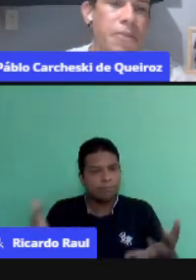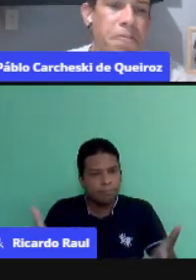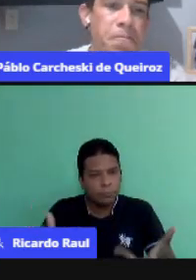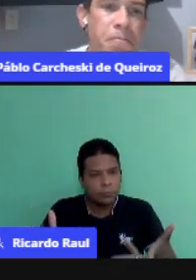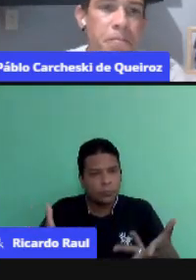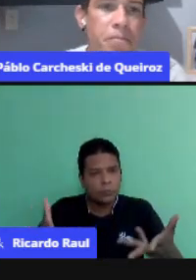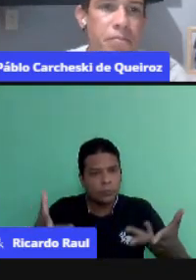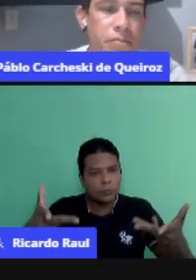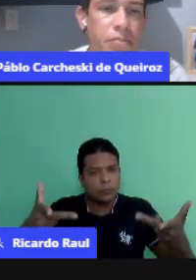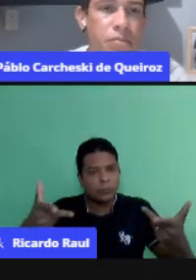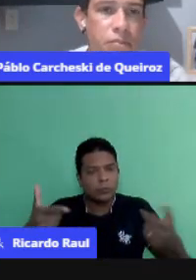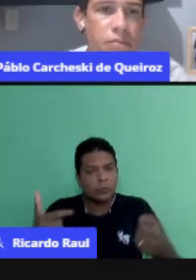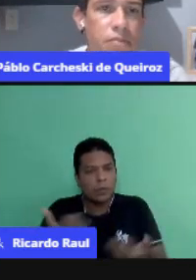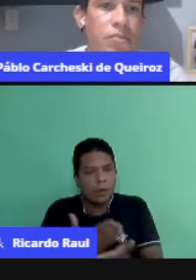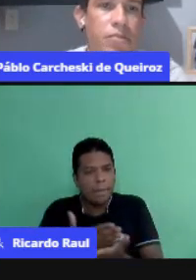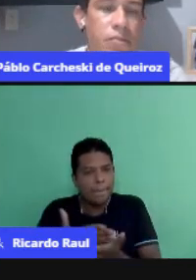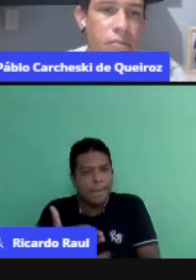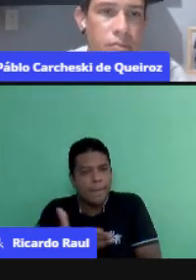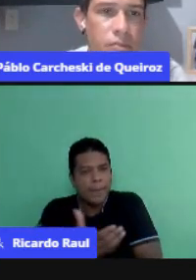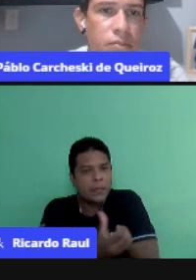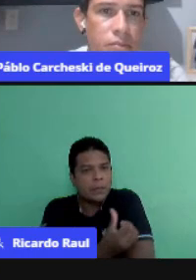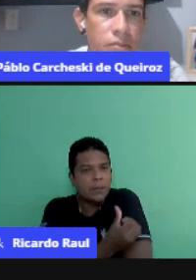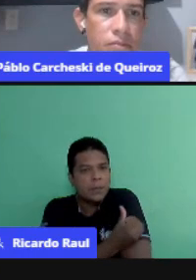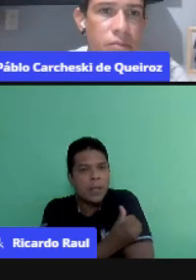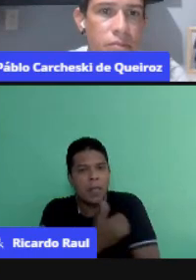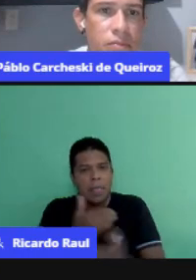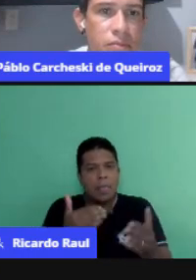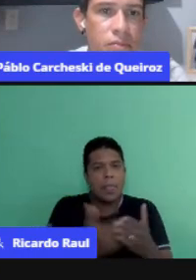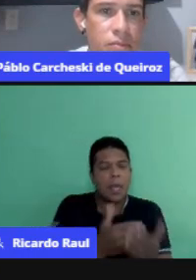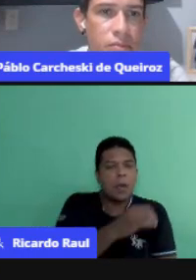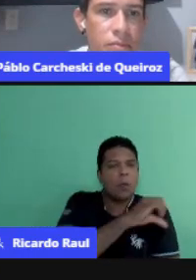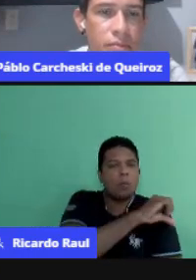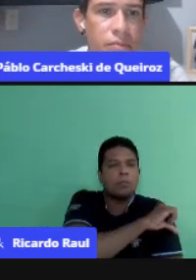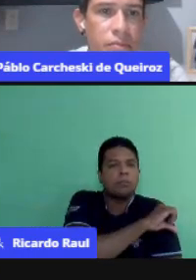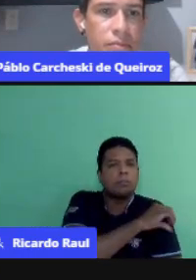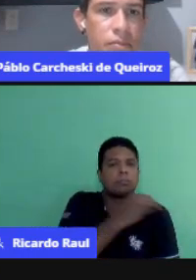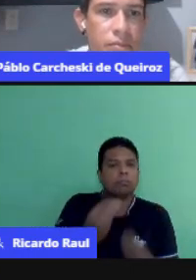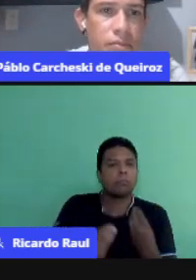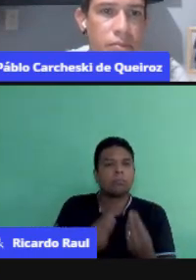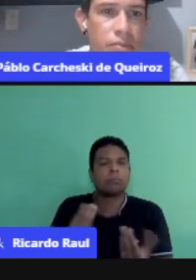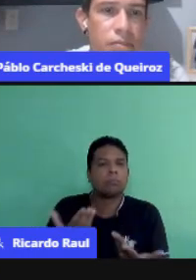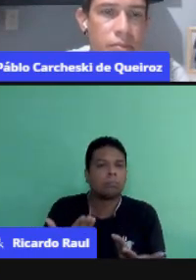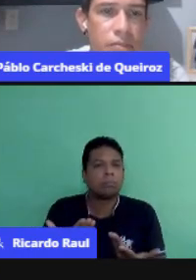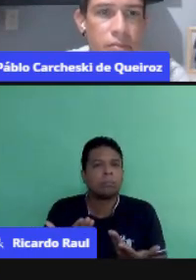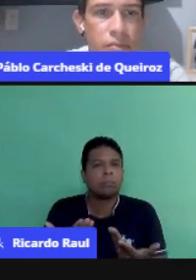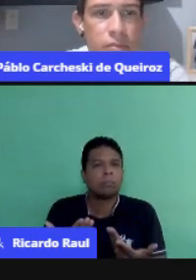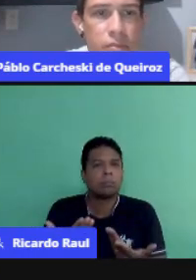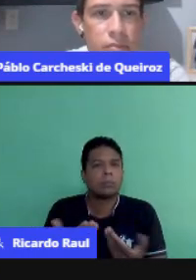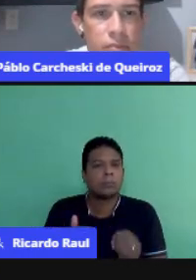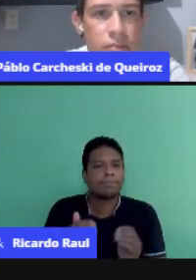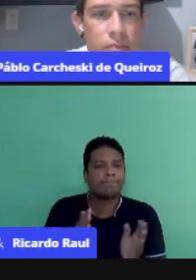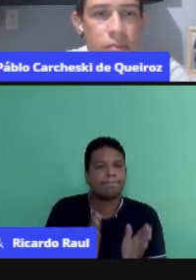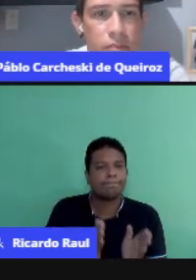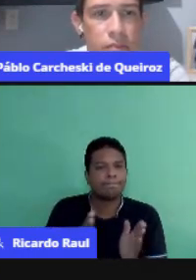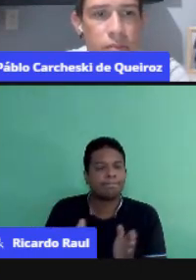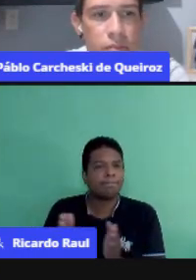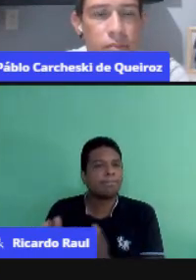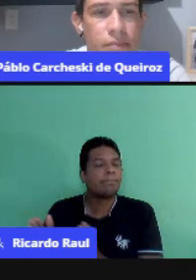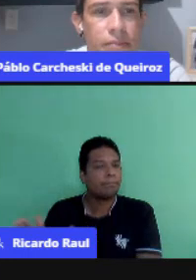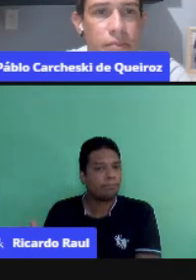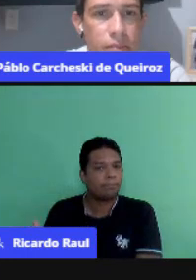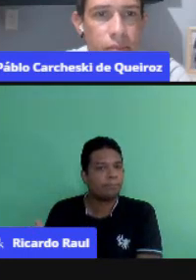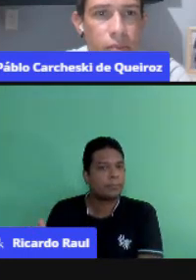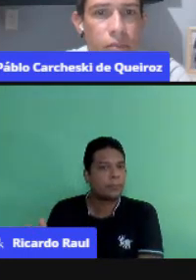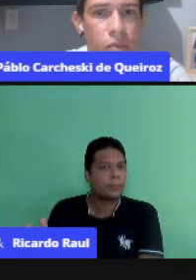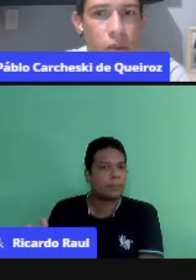começam lá do sexto e vai até o nono. Então, qual a profundidade que existe em cada momento desse, em cada etapa dessa?